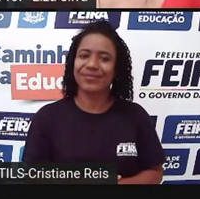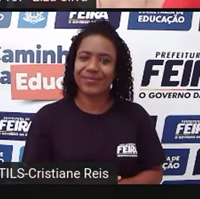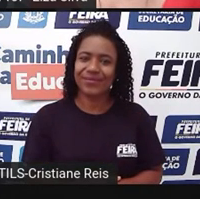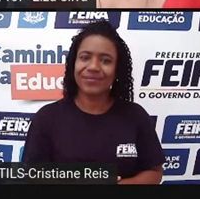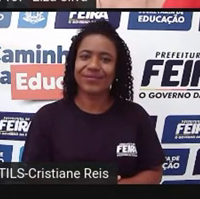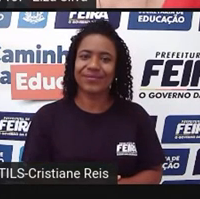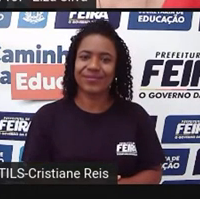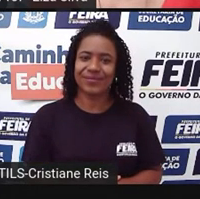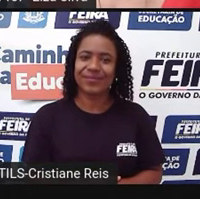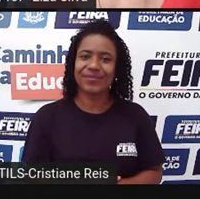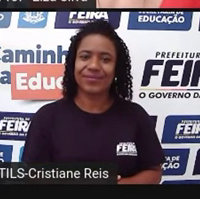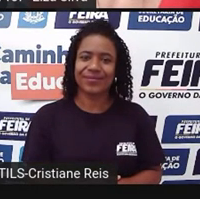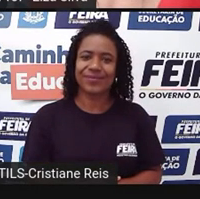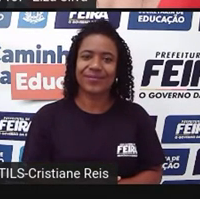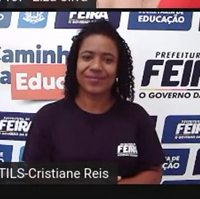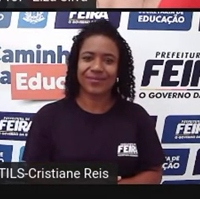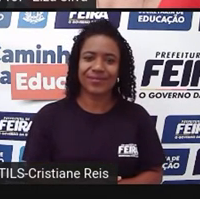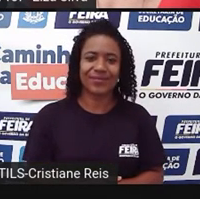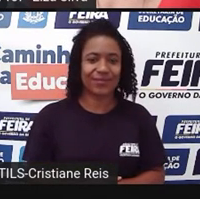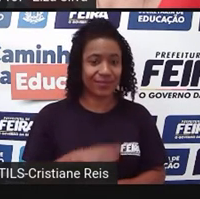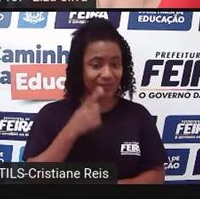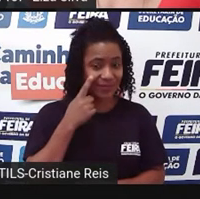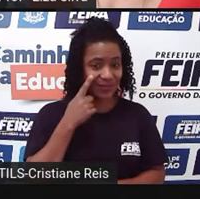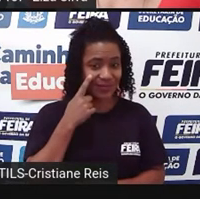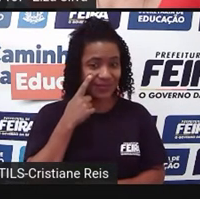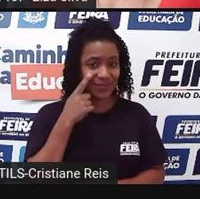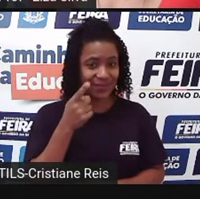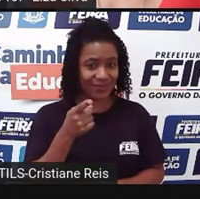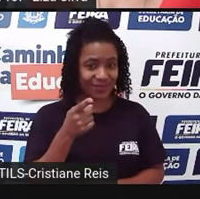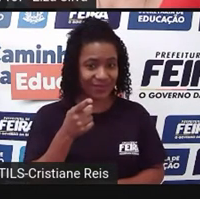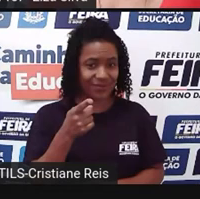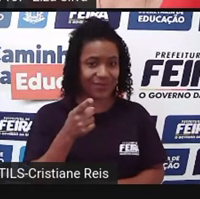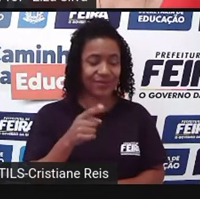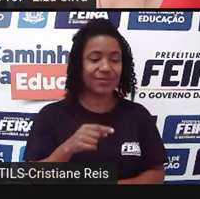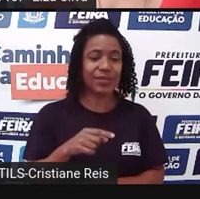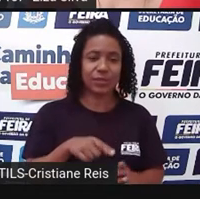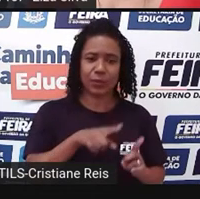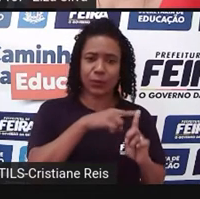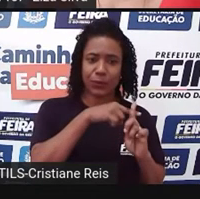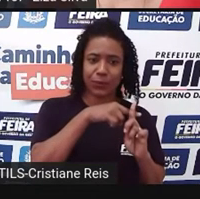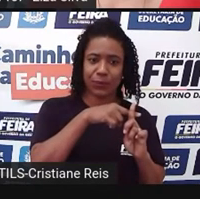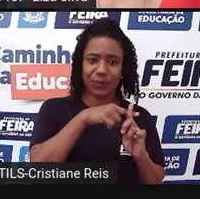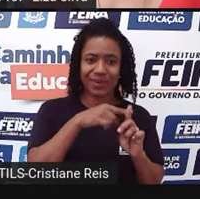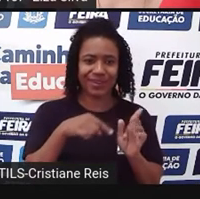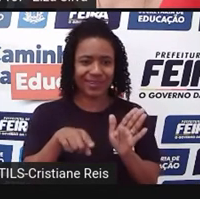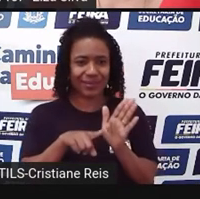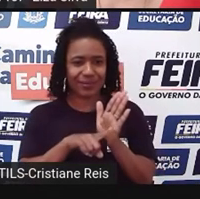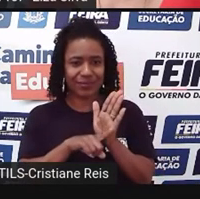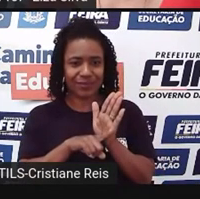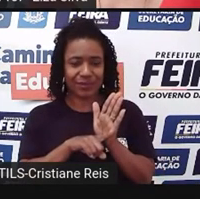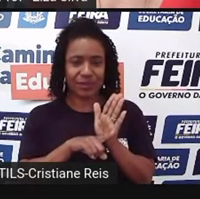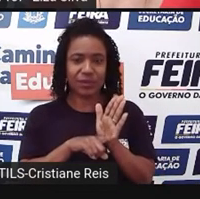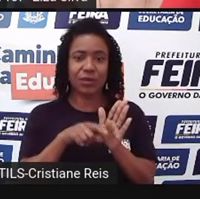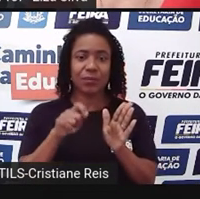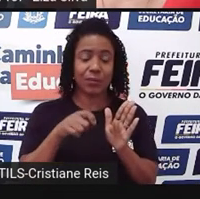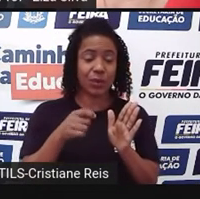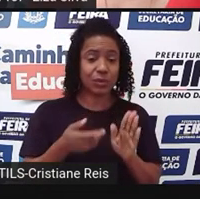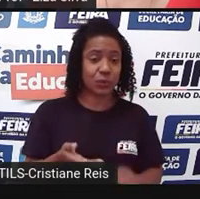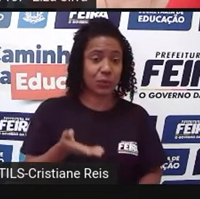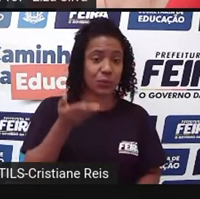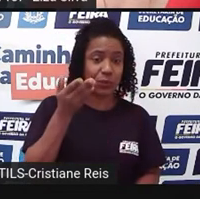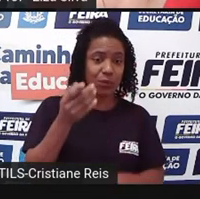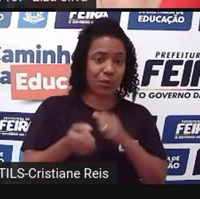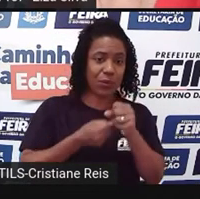vejam aqui ó época esses botões de menos e mais vocês podem utilizar para diminuir